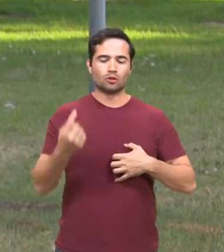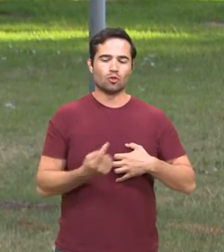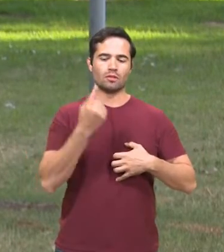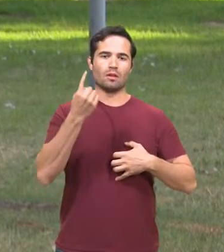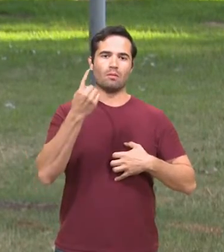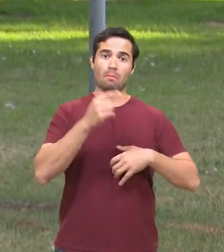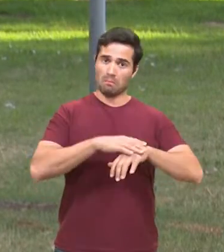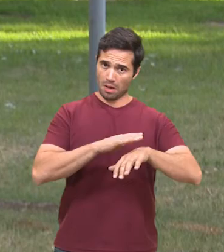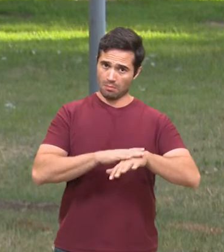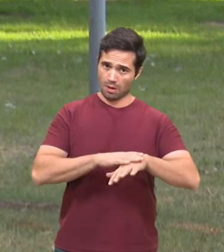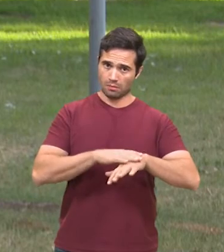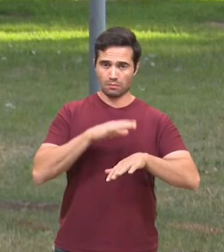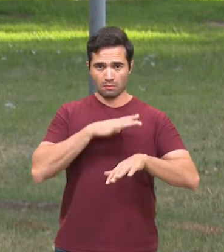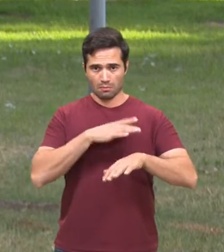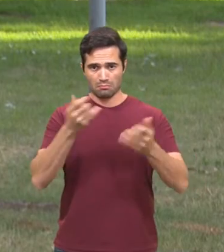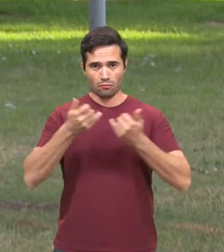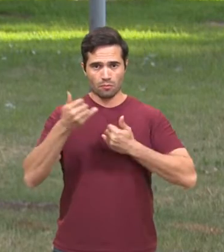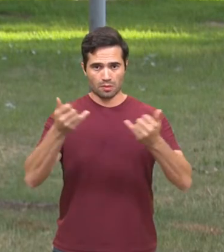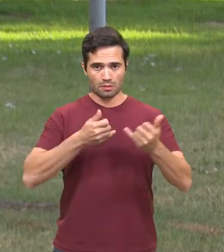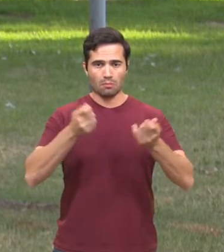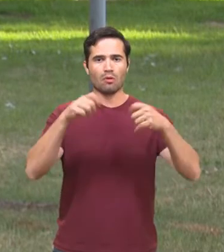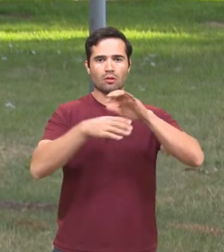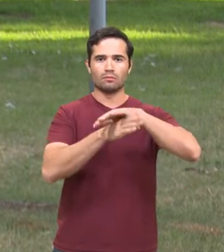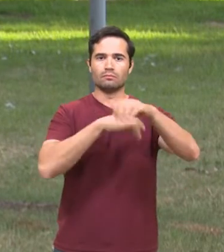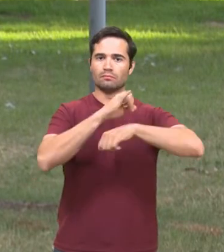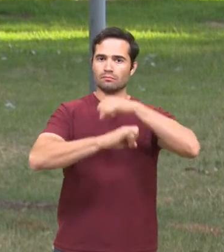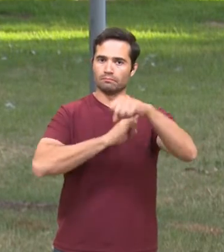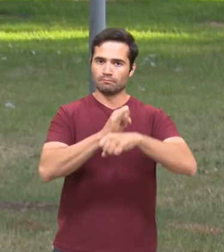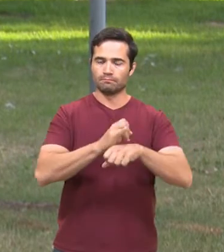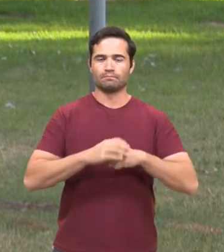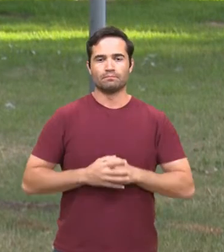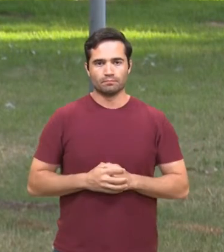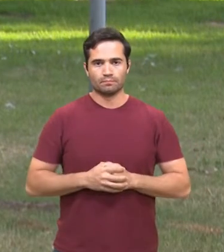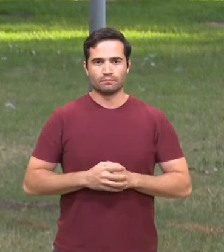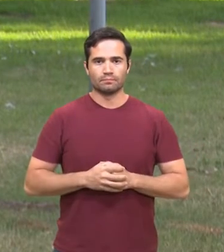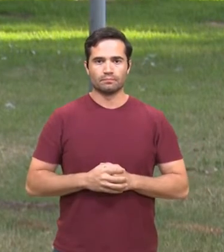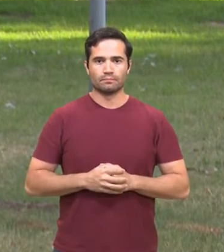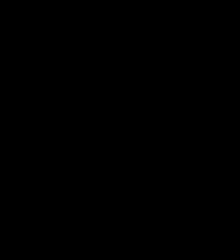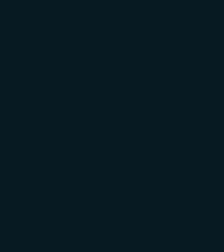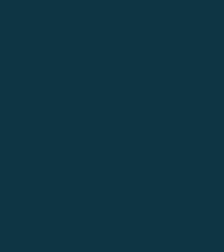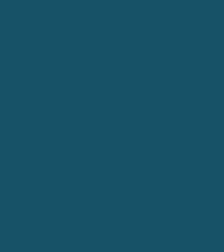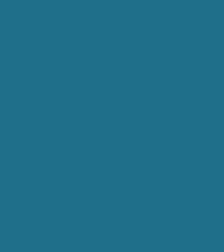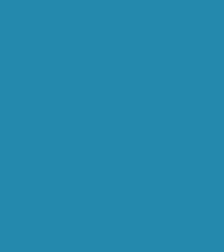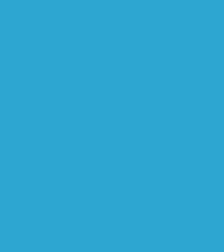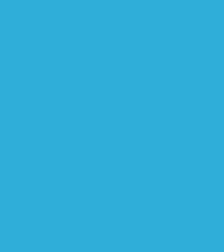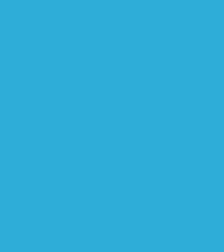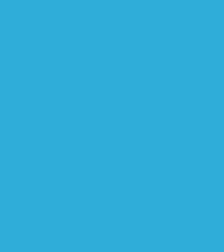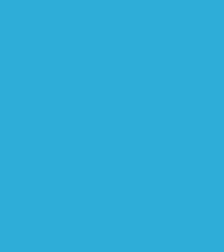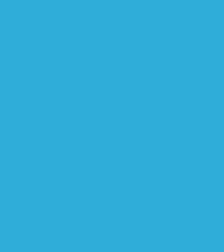solidão para mais detalhes e informações acesse o nosso portal de notícias